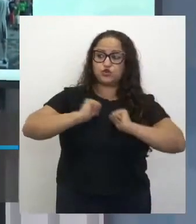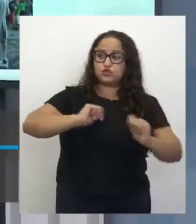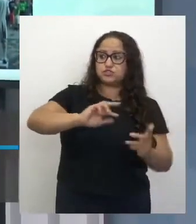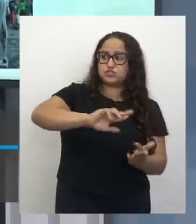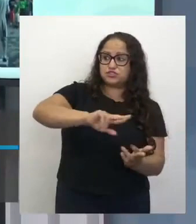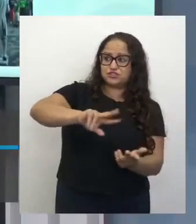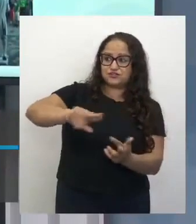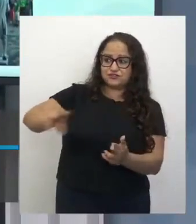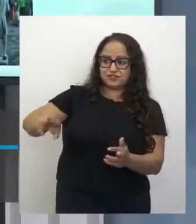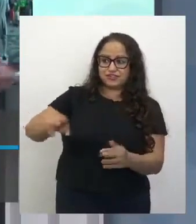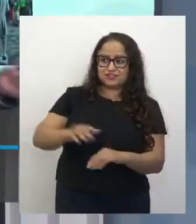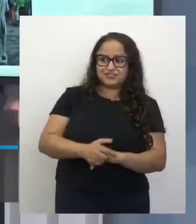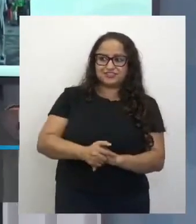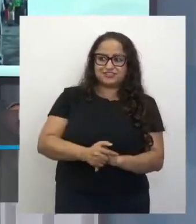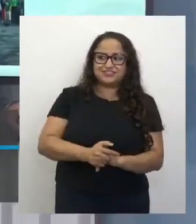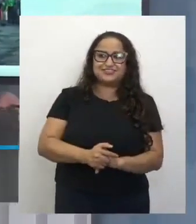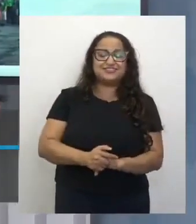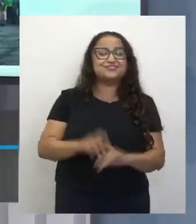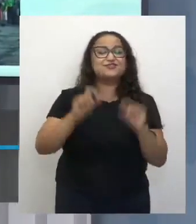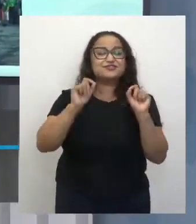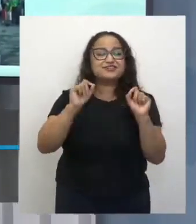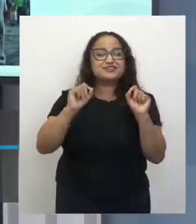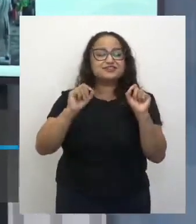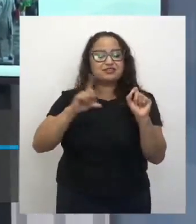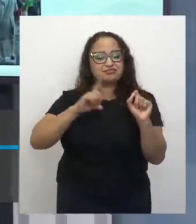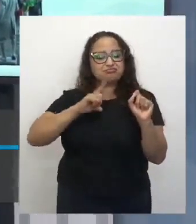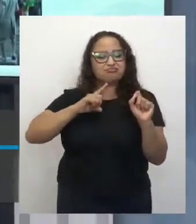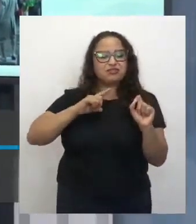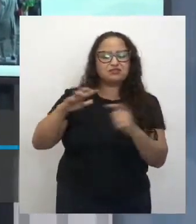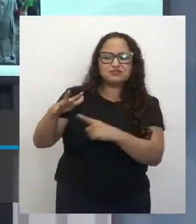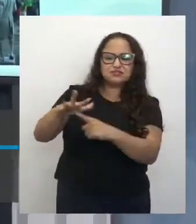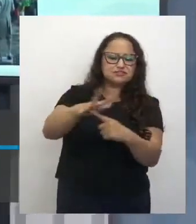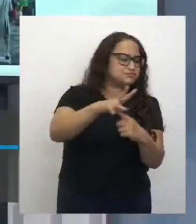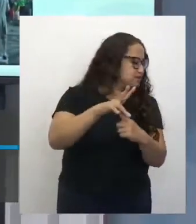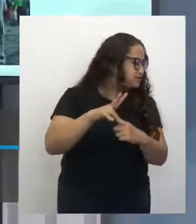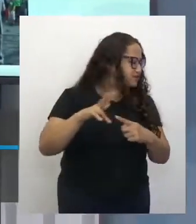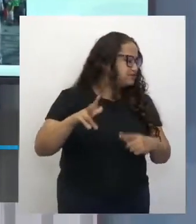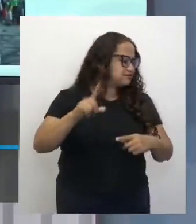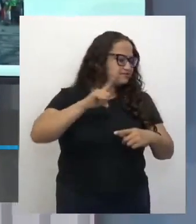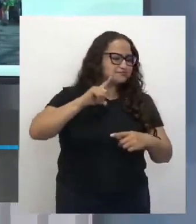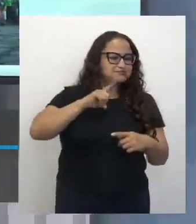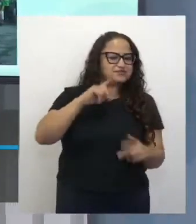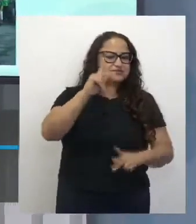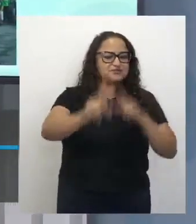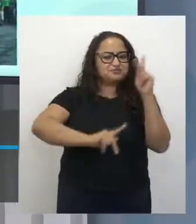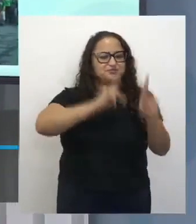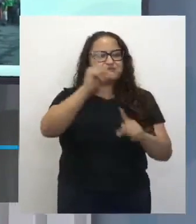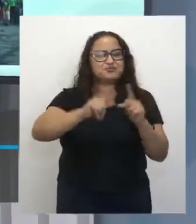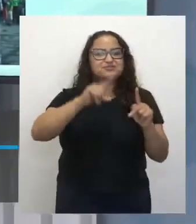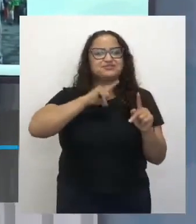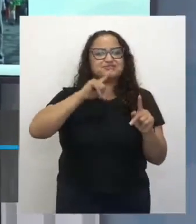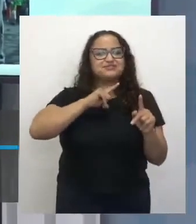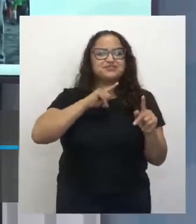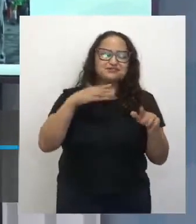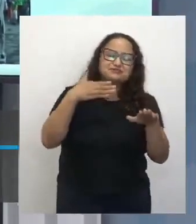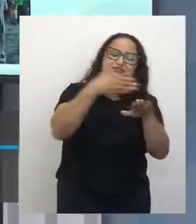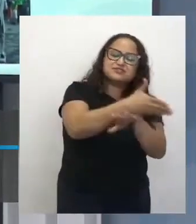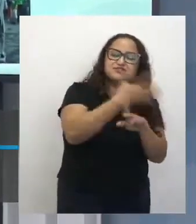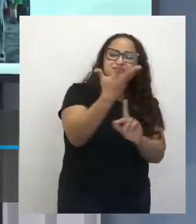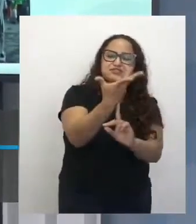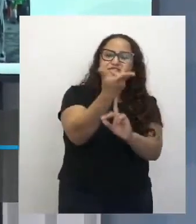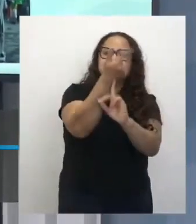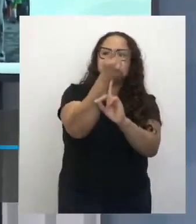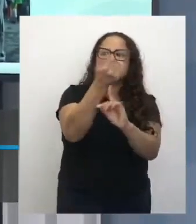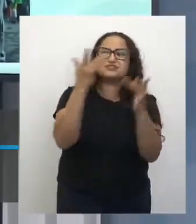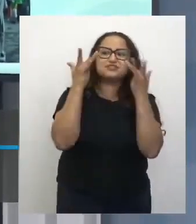de diversas formações aí, surgem, então, nas praças públicas, né, nas ruas, dentro dessas intervenções aí artísticas em